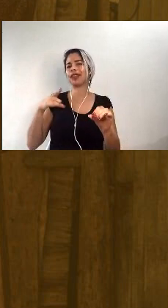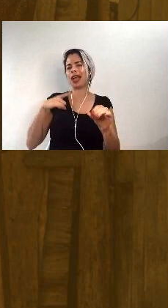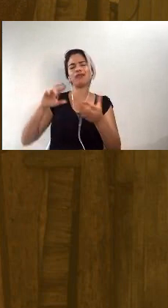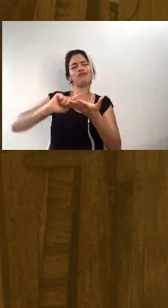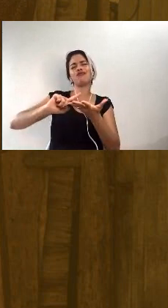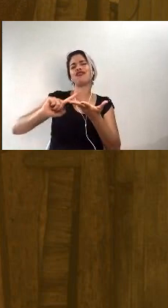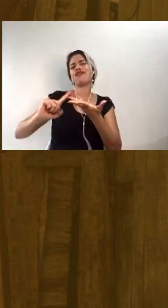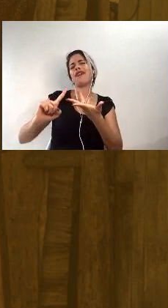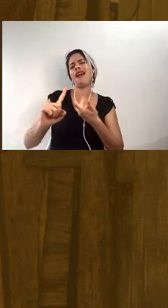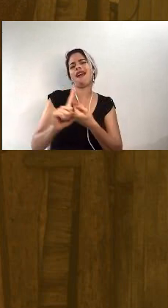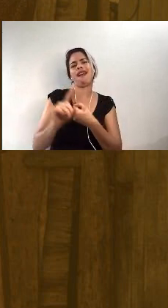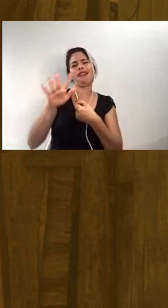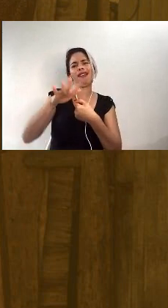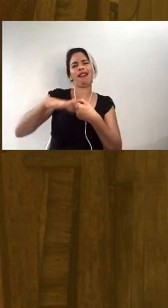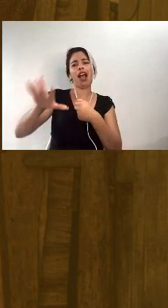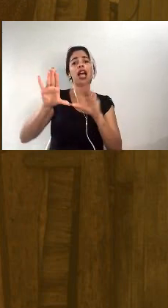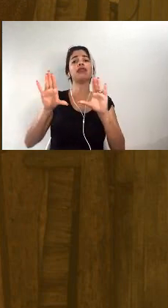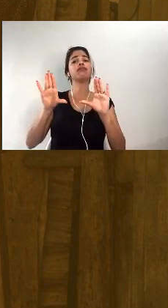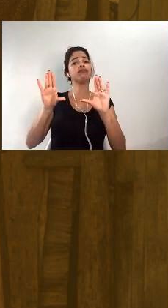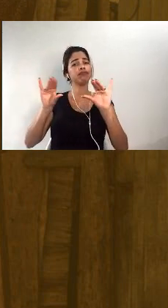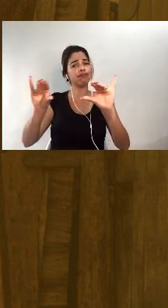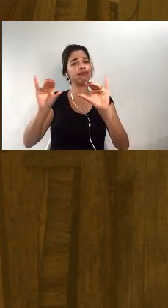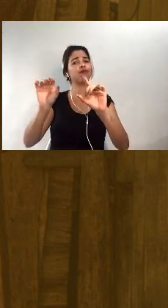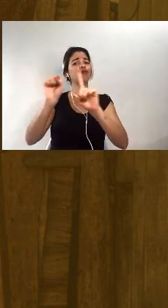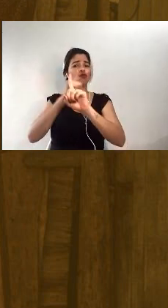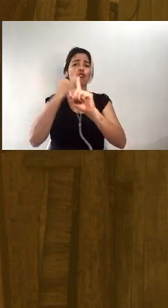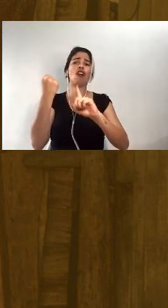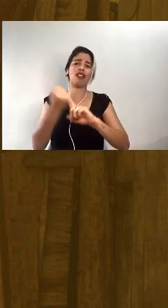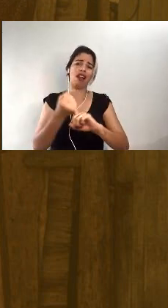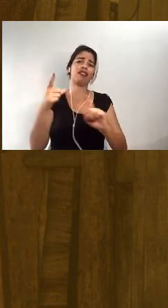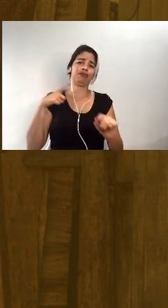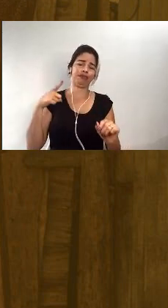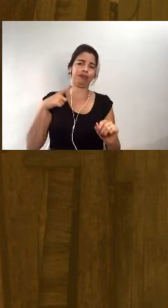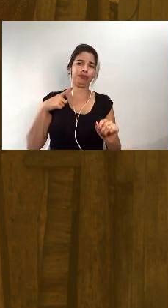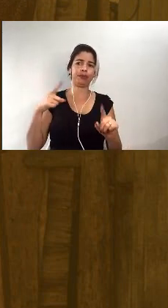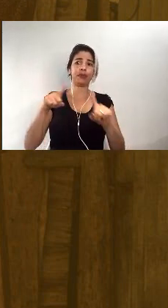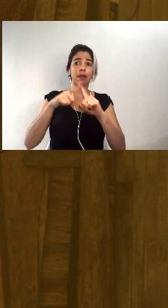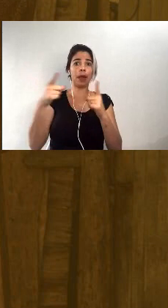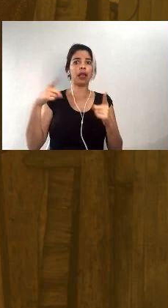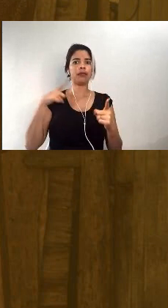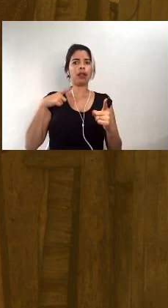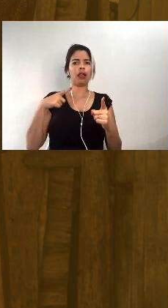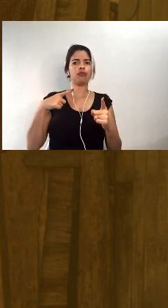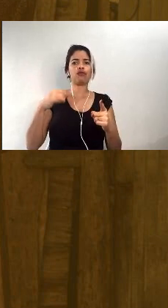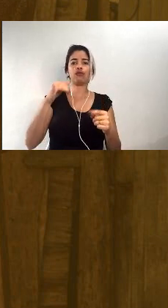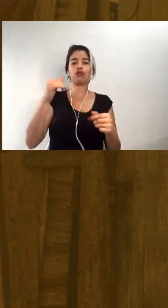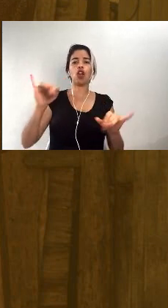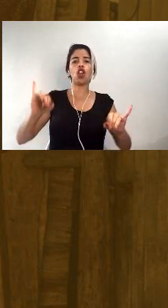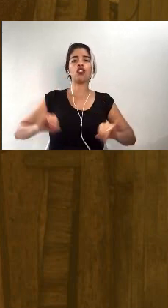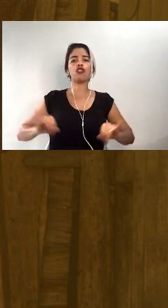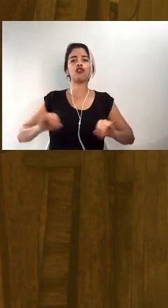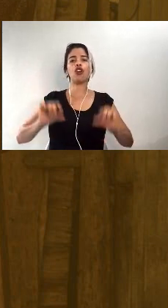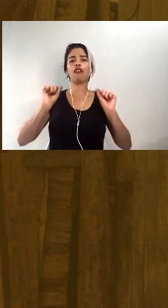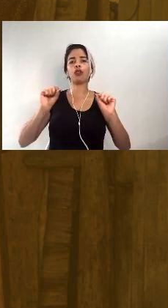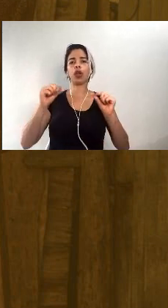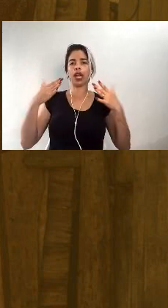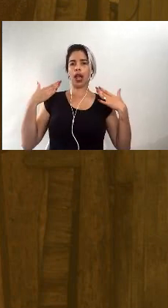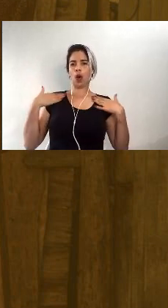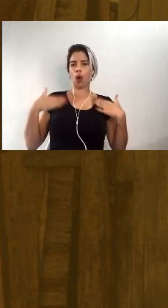e sociais, mas ele opera, né, no corpo, na carne, né, no psiquismo,